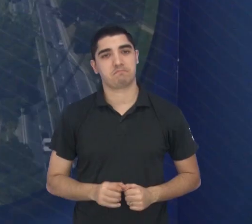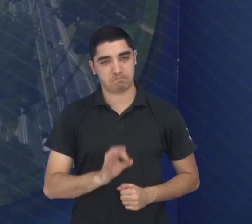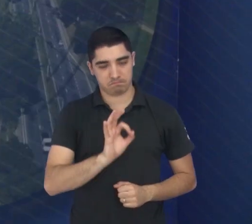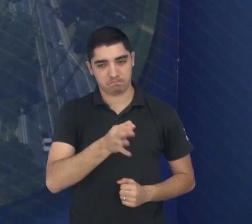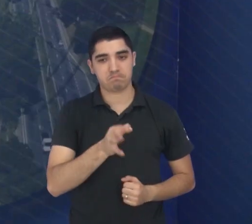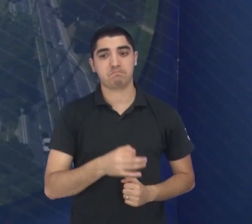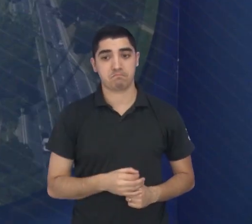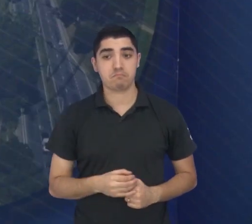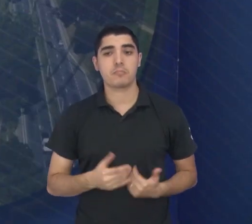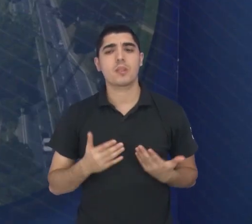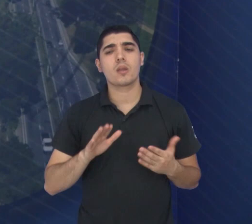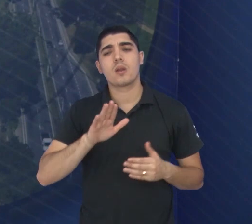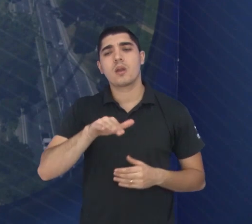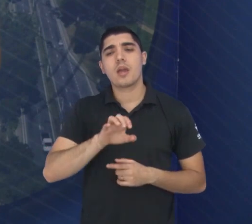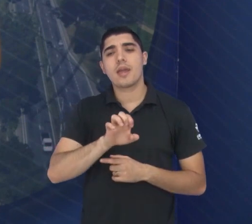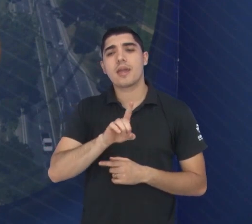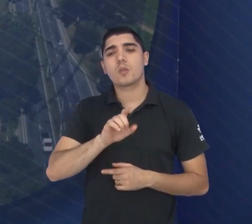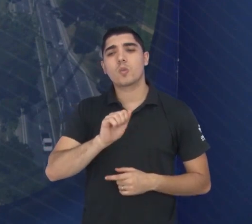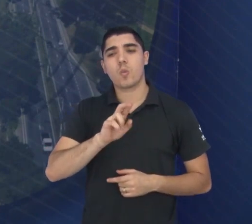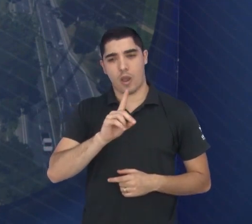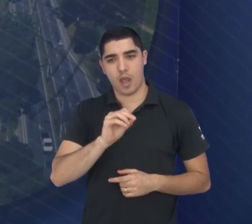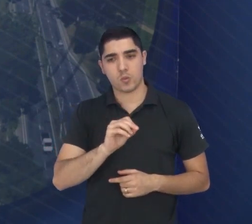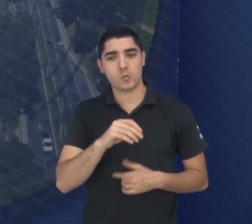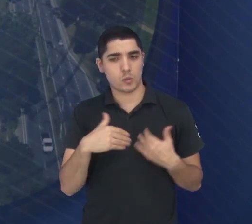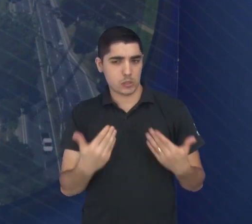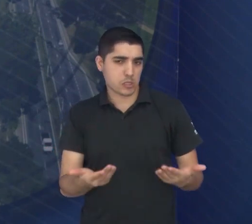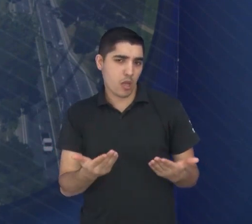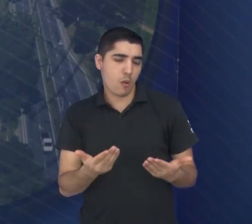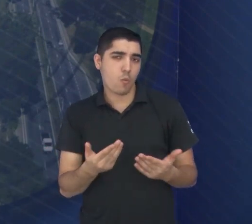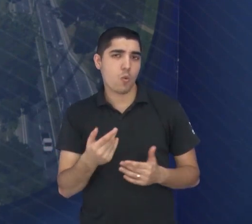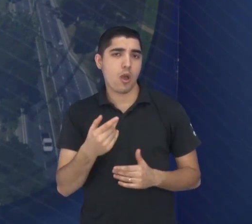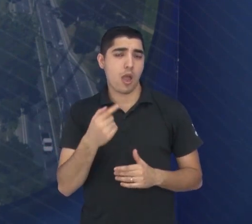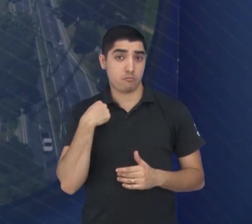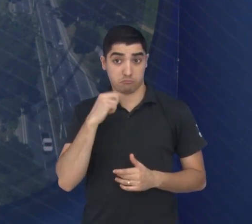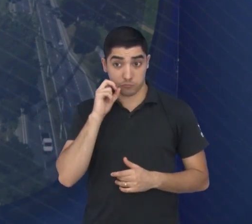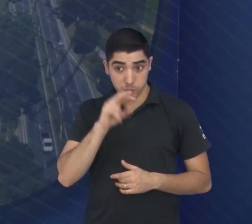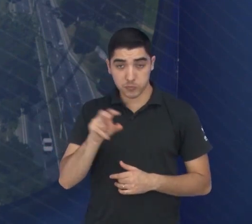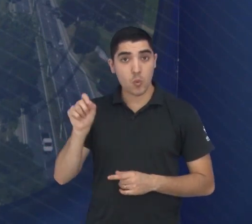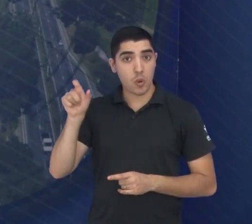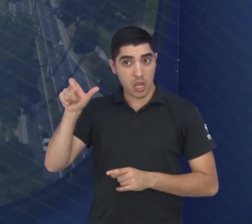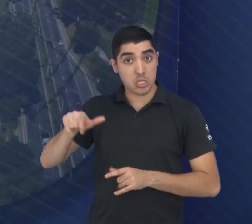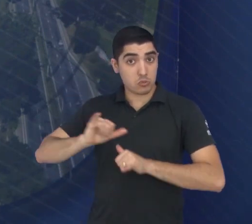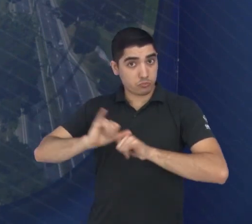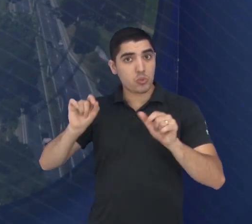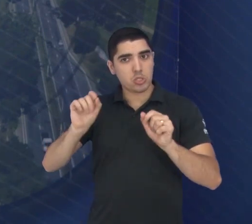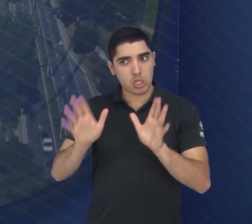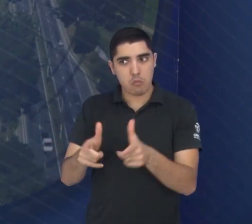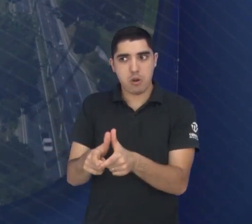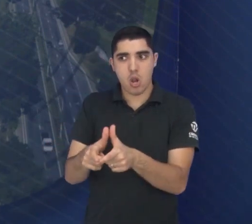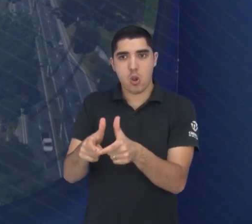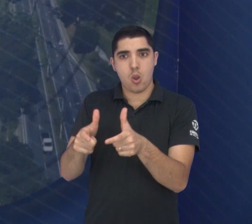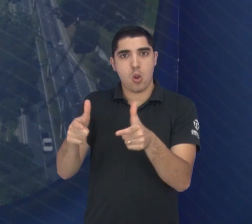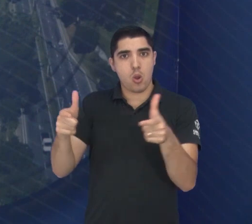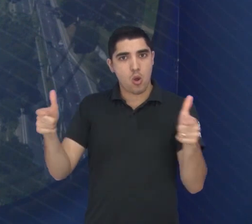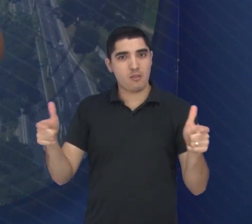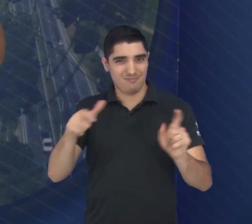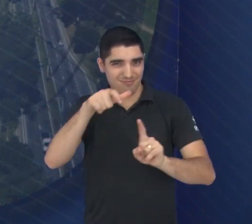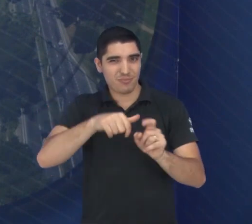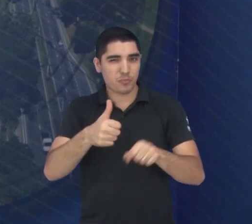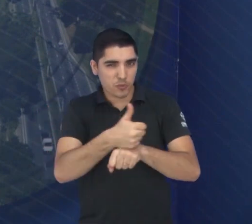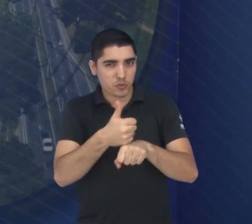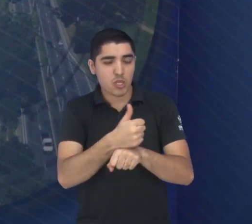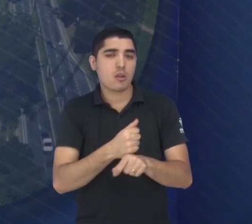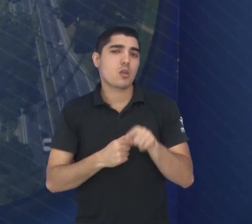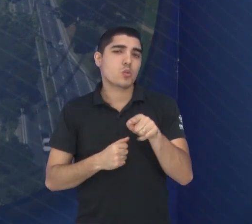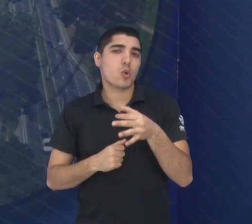Eduardo, como a gente viu no link, tem crescido essa dinâmica. Aí do ponto de vista jurídico, você